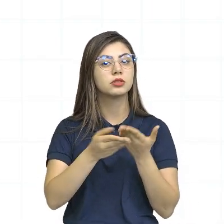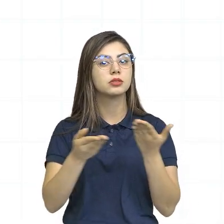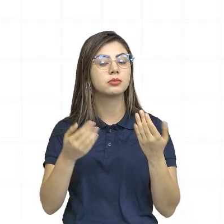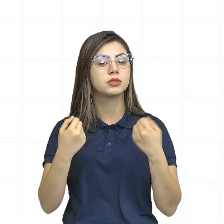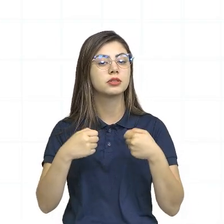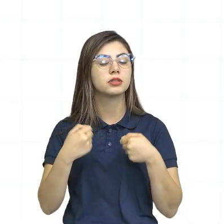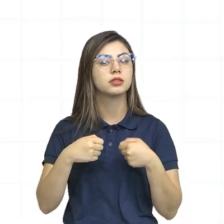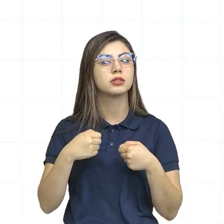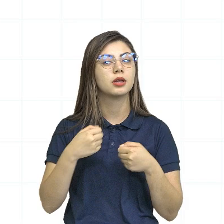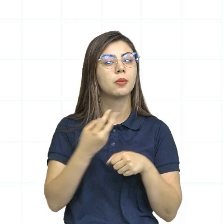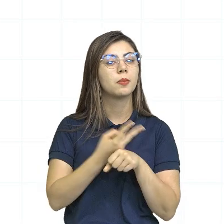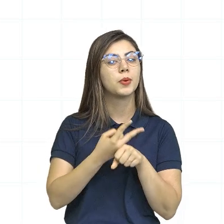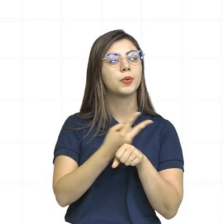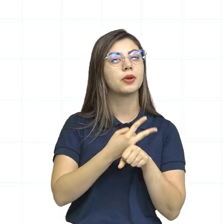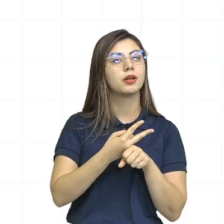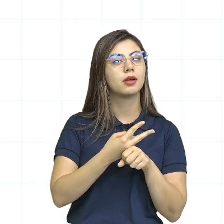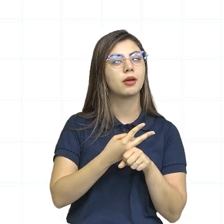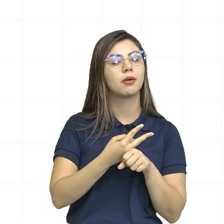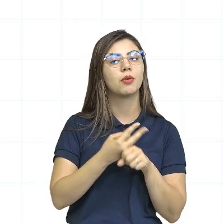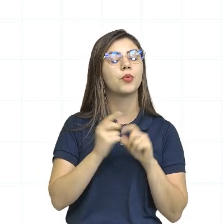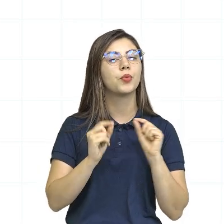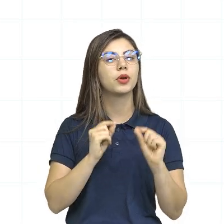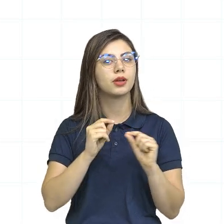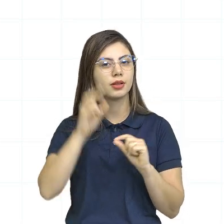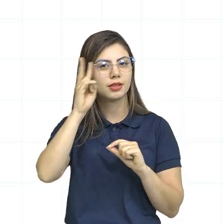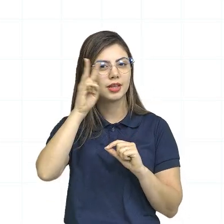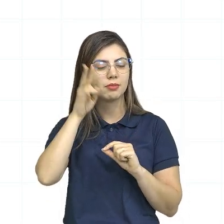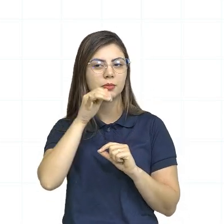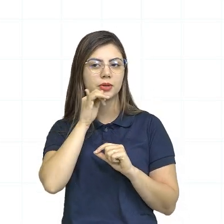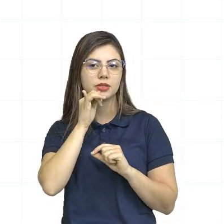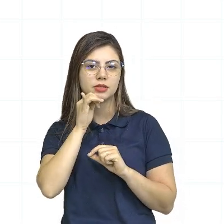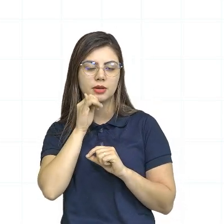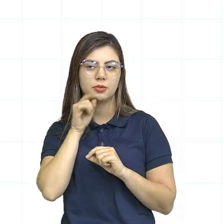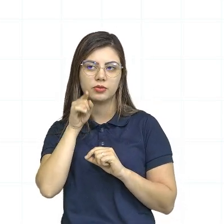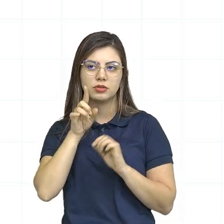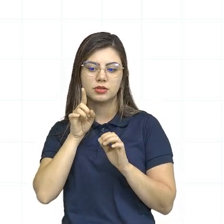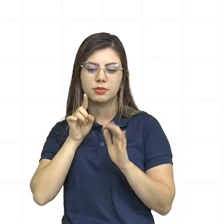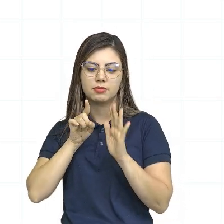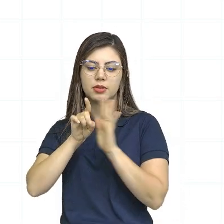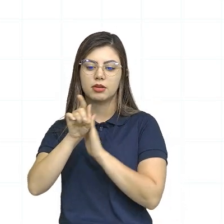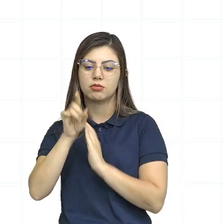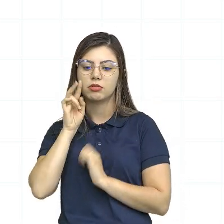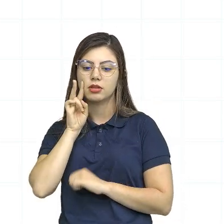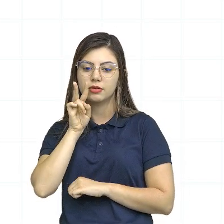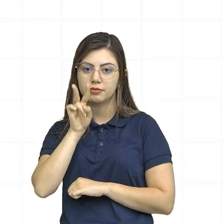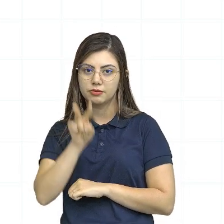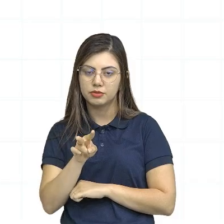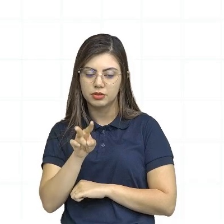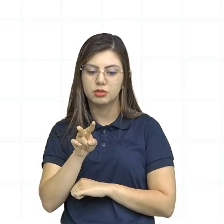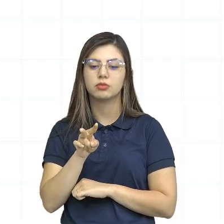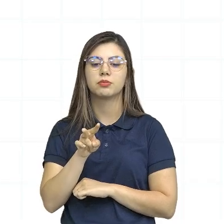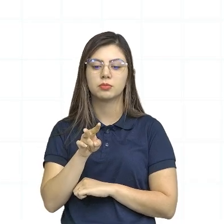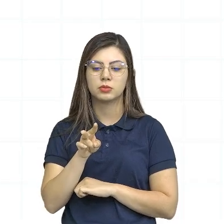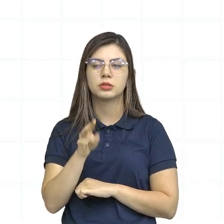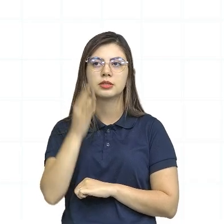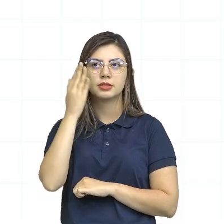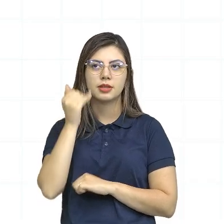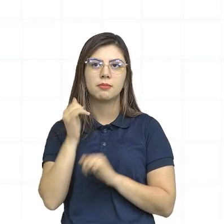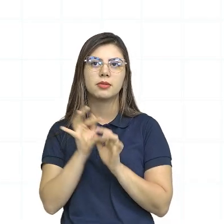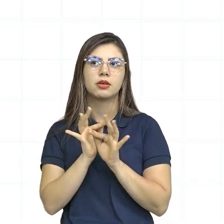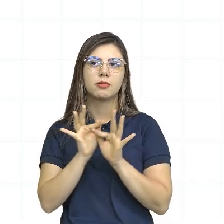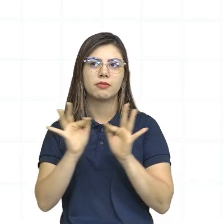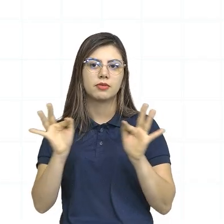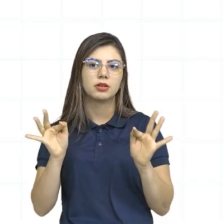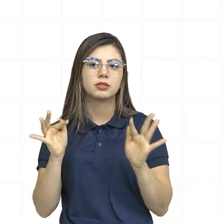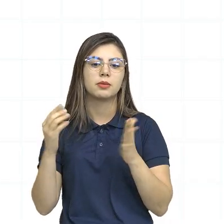estou buscando uma informação que normalmente eu já vi lá na minha pergunta. Eu li a minha pergunta, aí eu vou saber qual é o tipo de pergunta